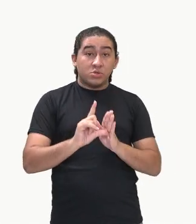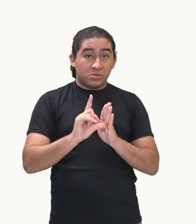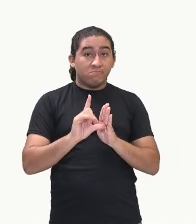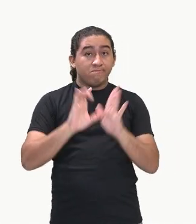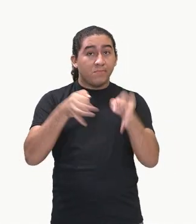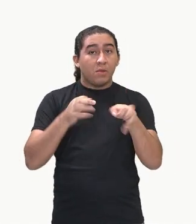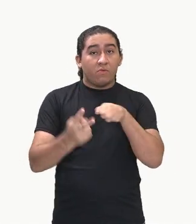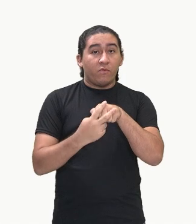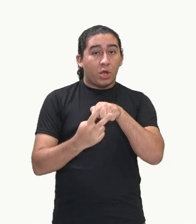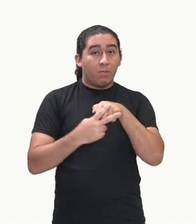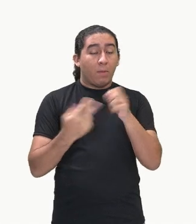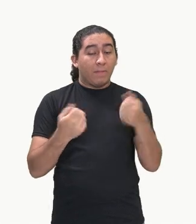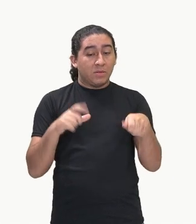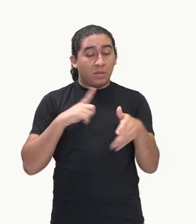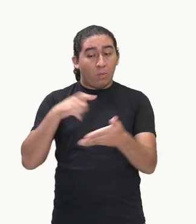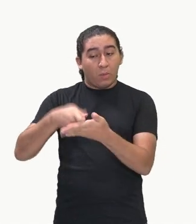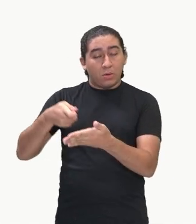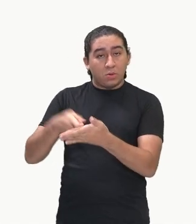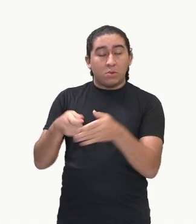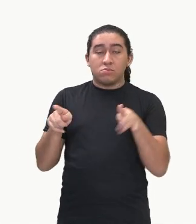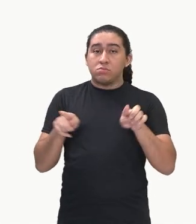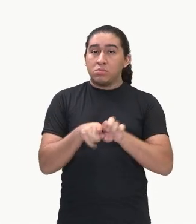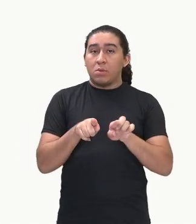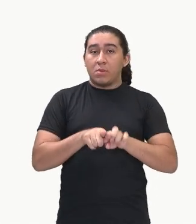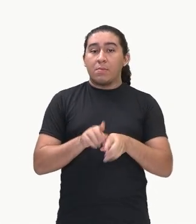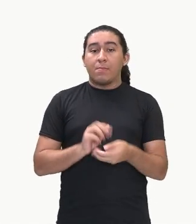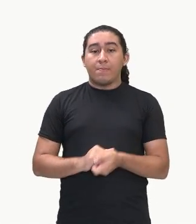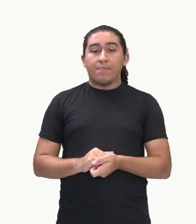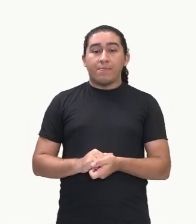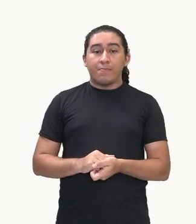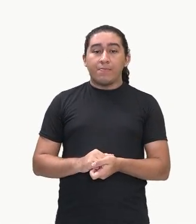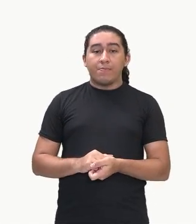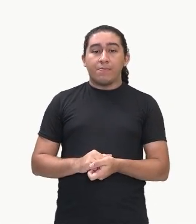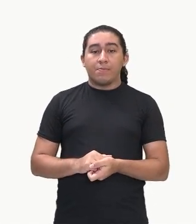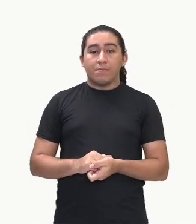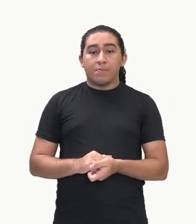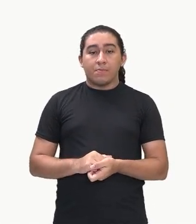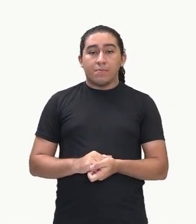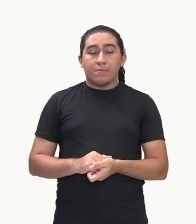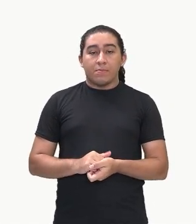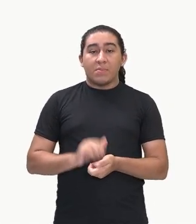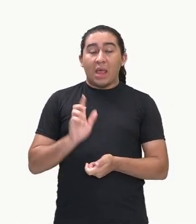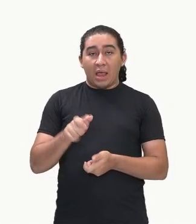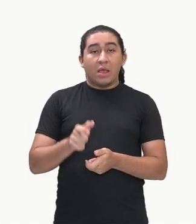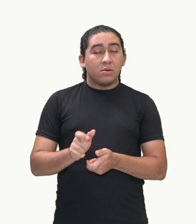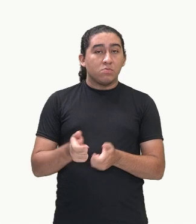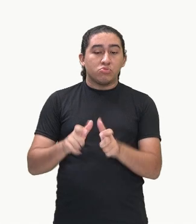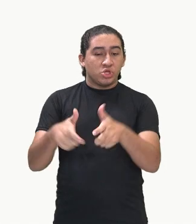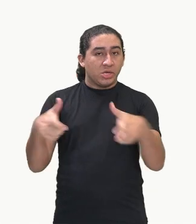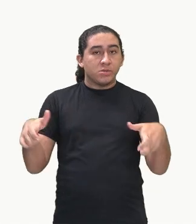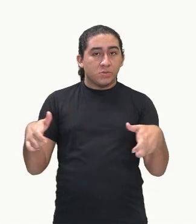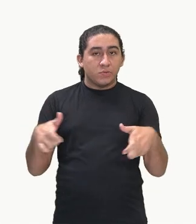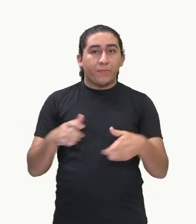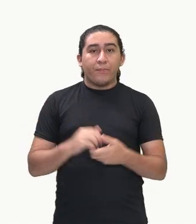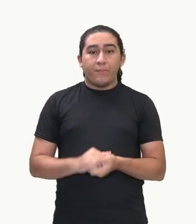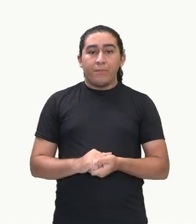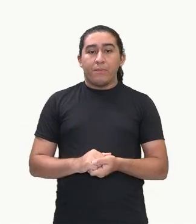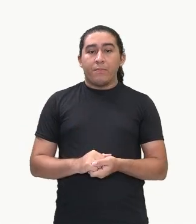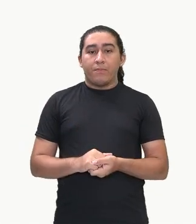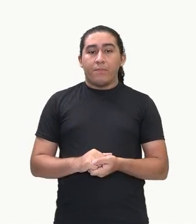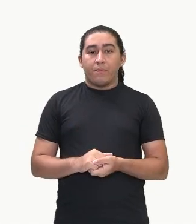do verbo, e também ele é grande, né, extenso. Então,